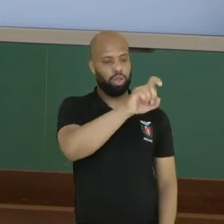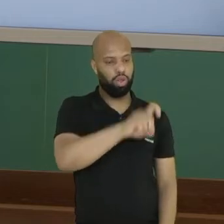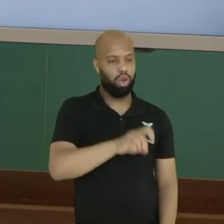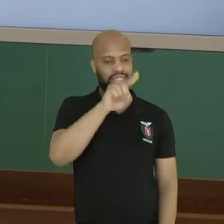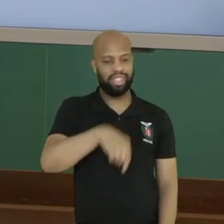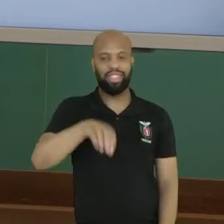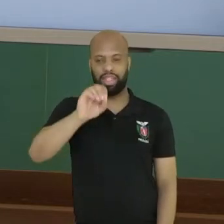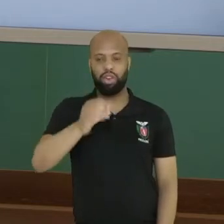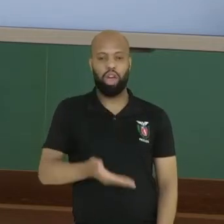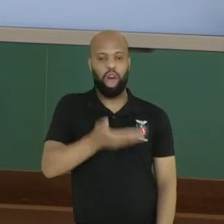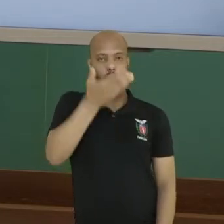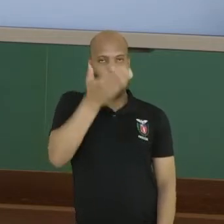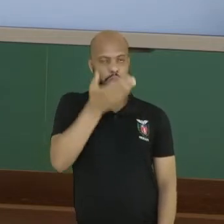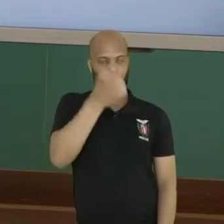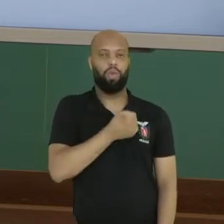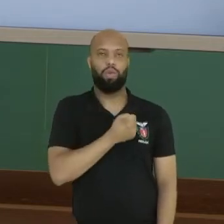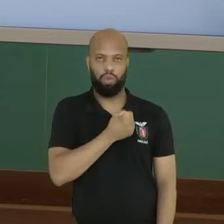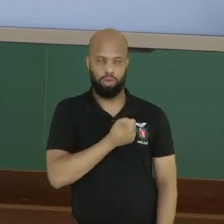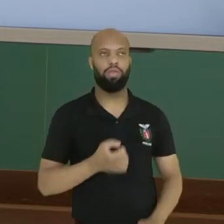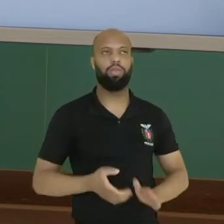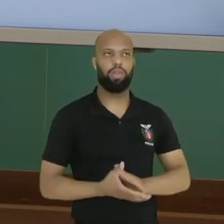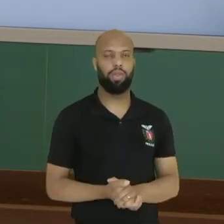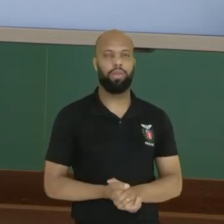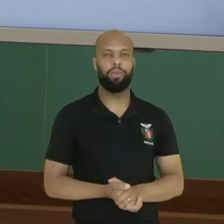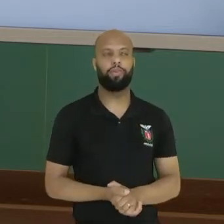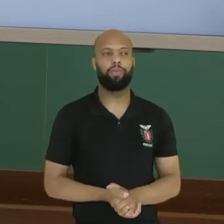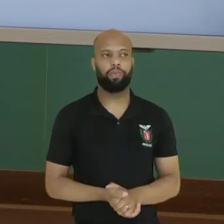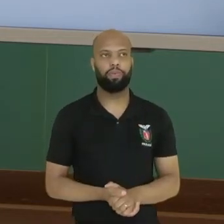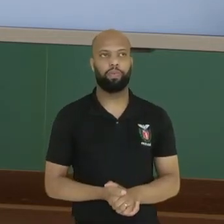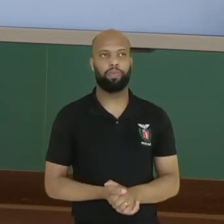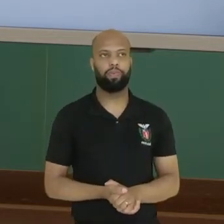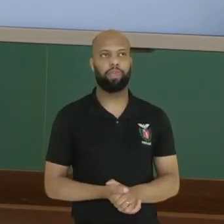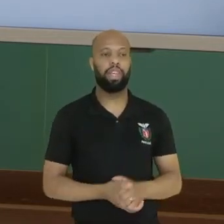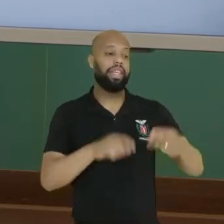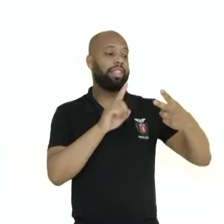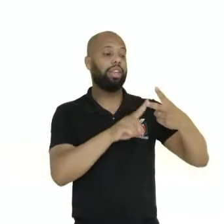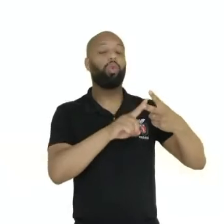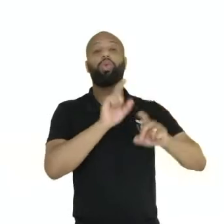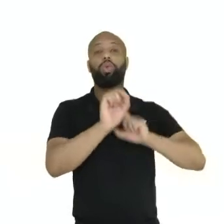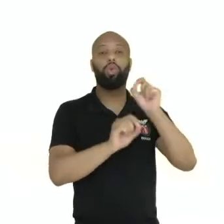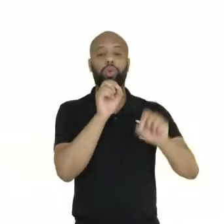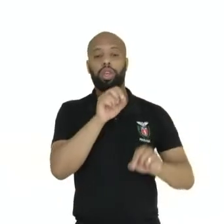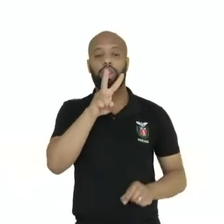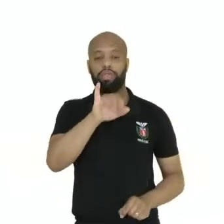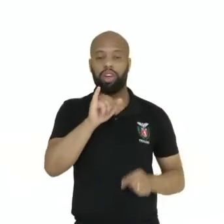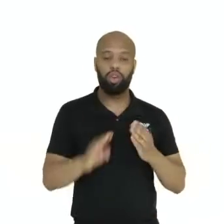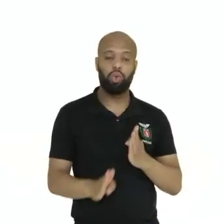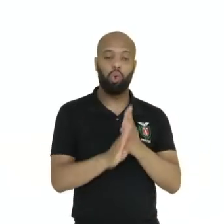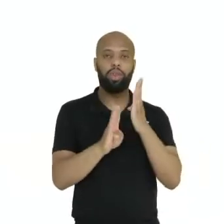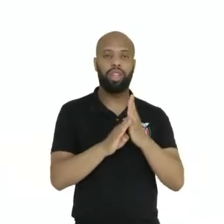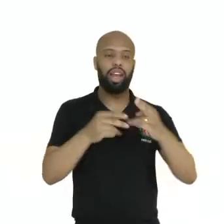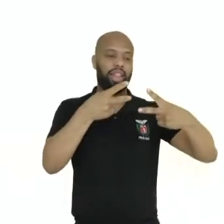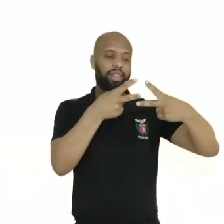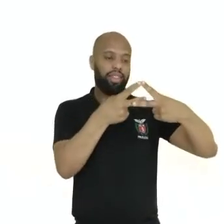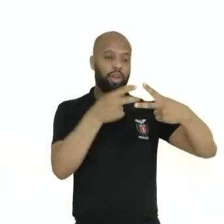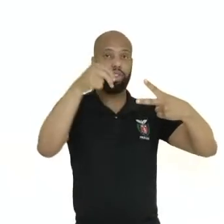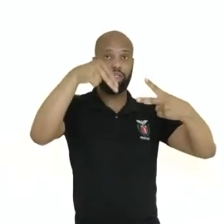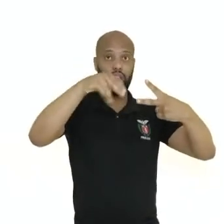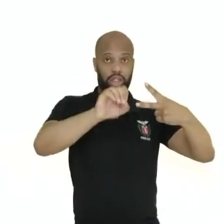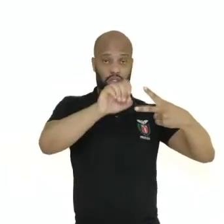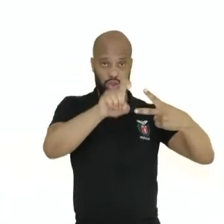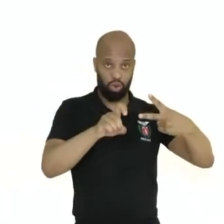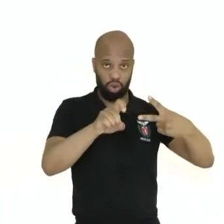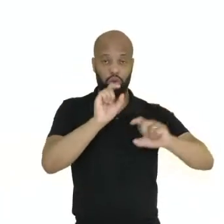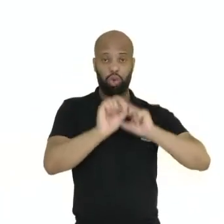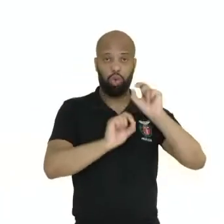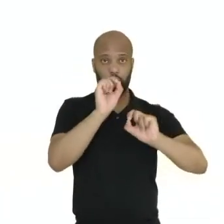0, aumentando o seu valor. No segundo passo, então, determinando a variação, o delta NOx, a gente